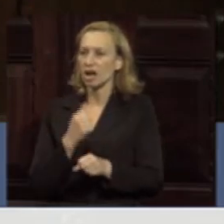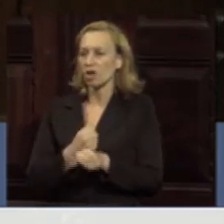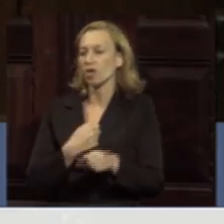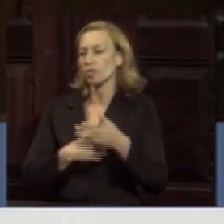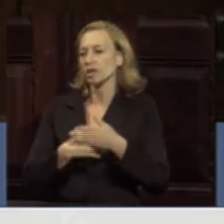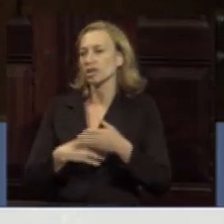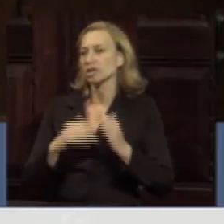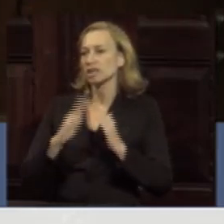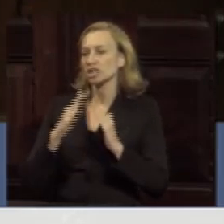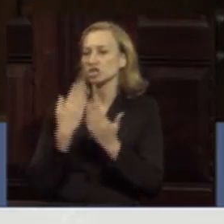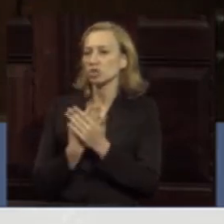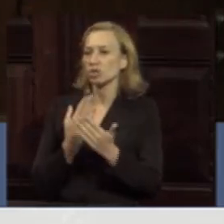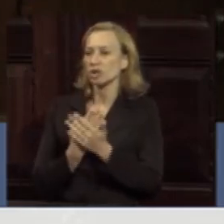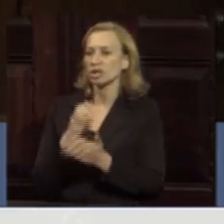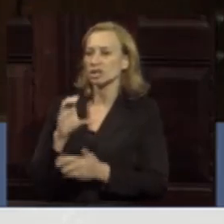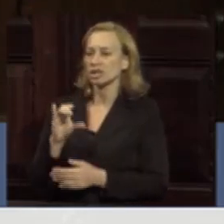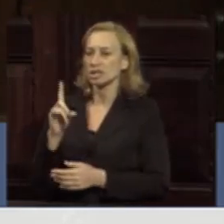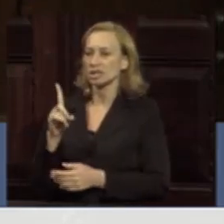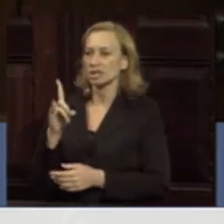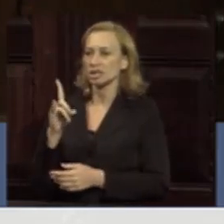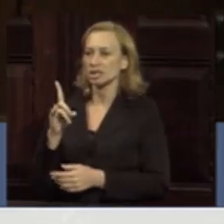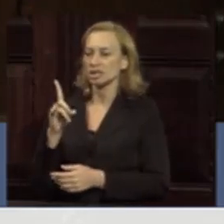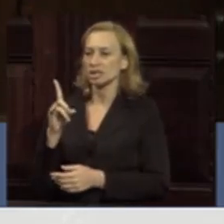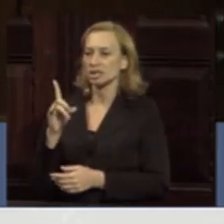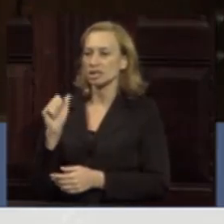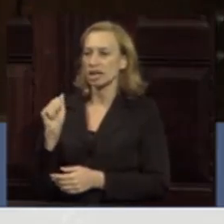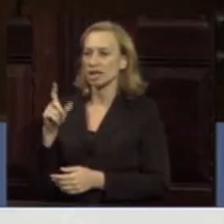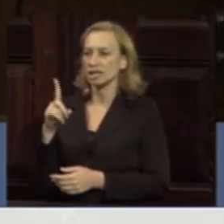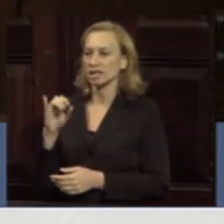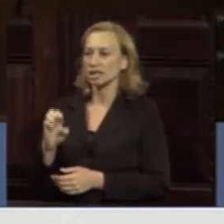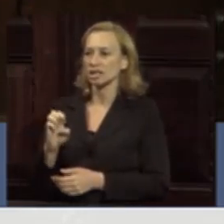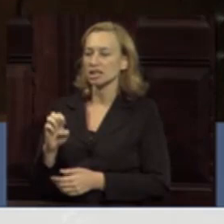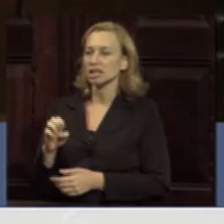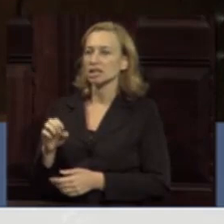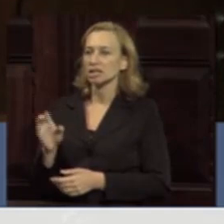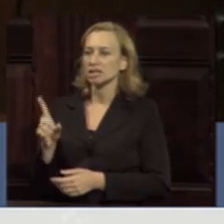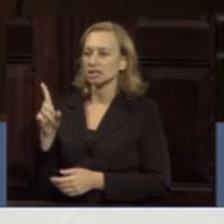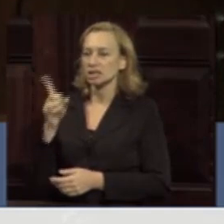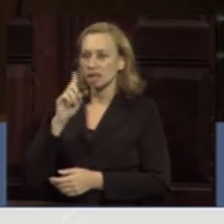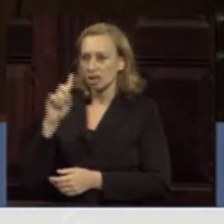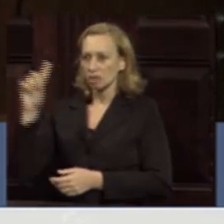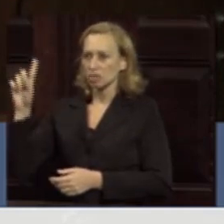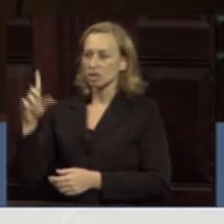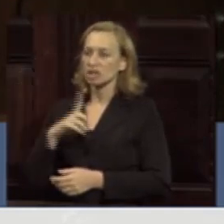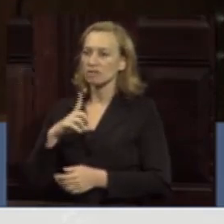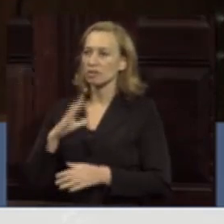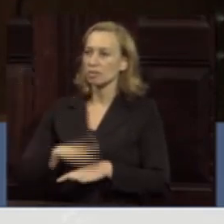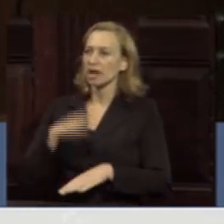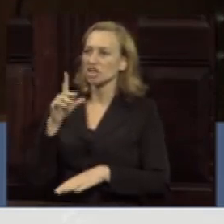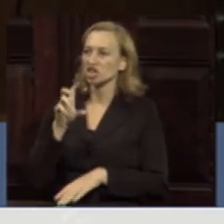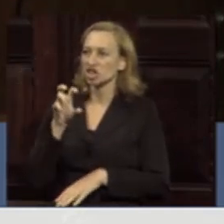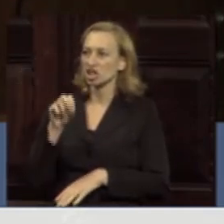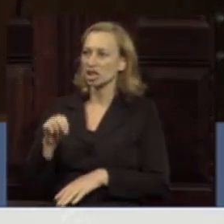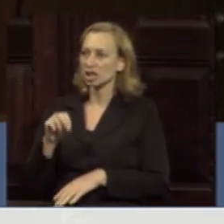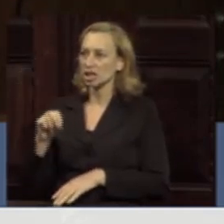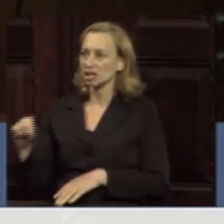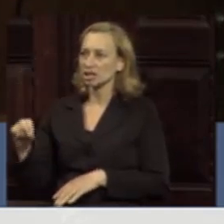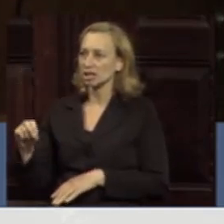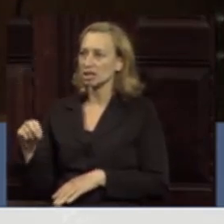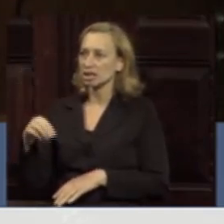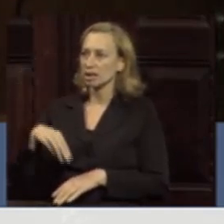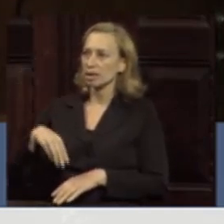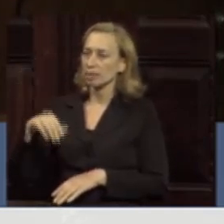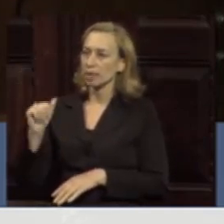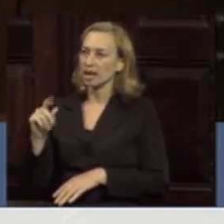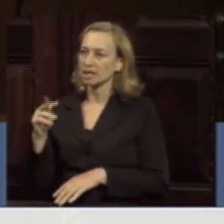Deus, e logo, logo, ano que vem, teremos pelo menos mais de 500 matrículas abertas naquela região, que para a gente é